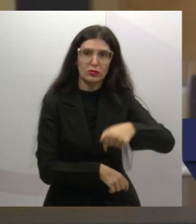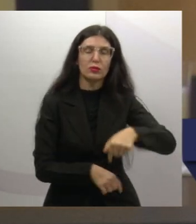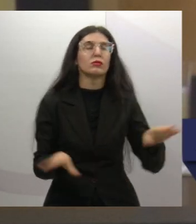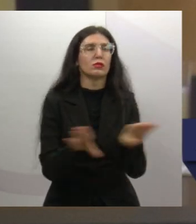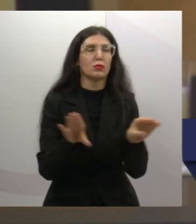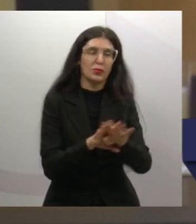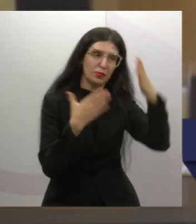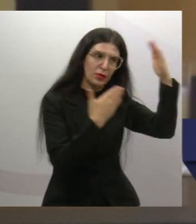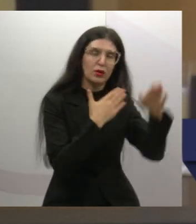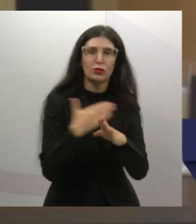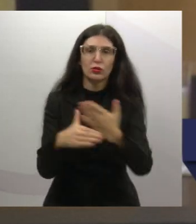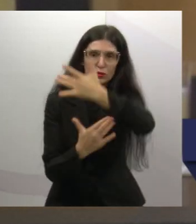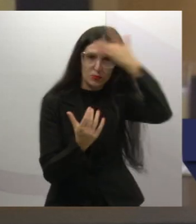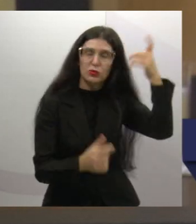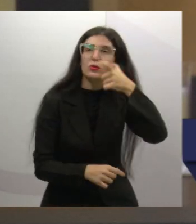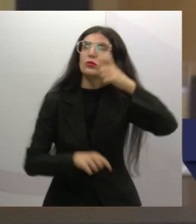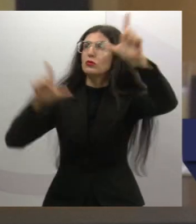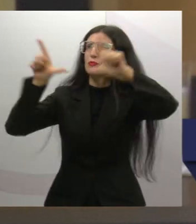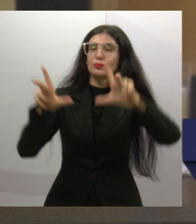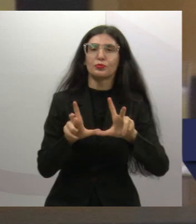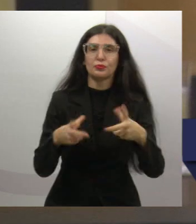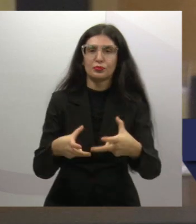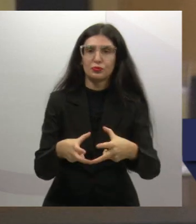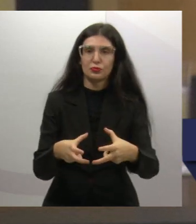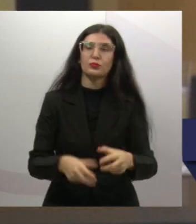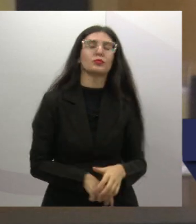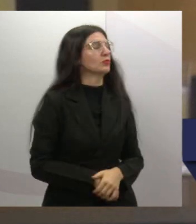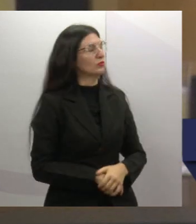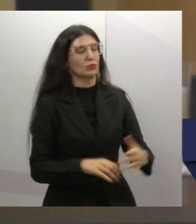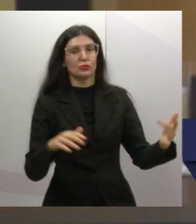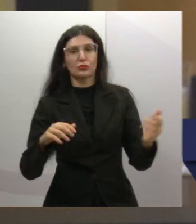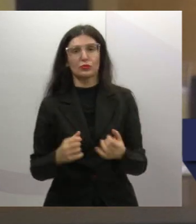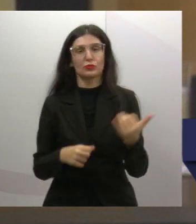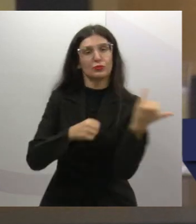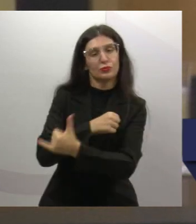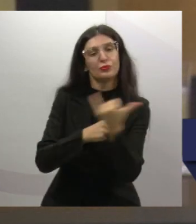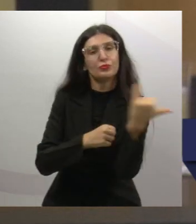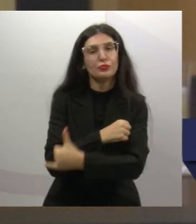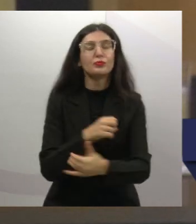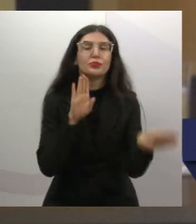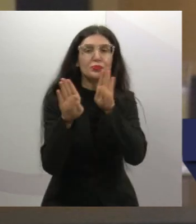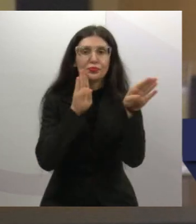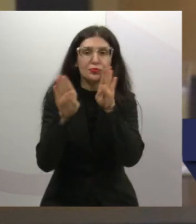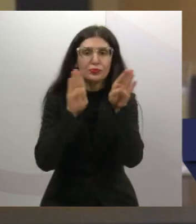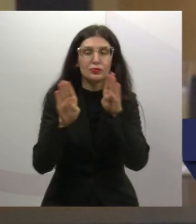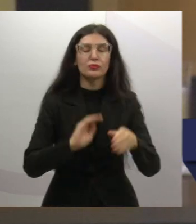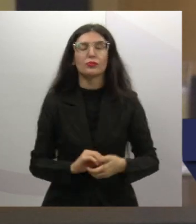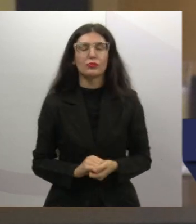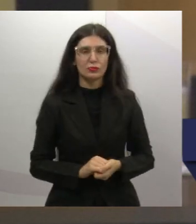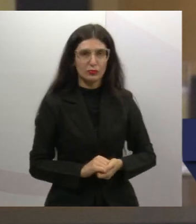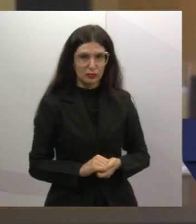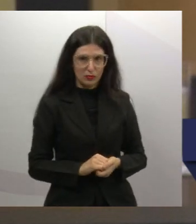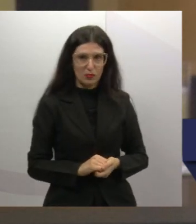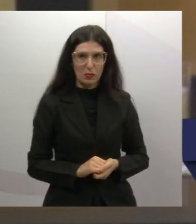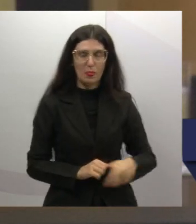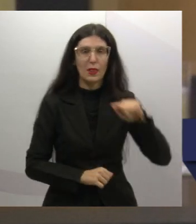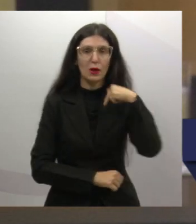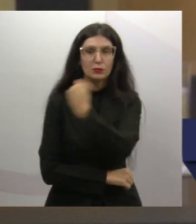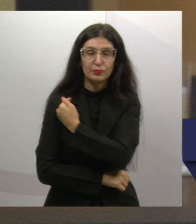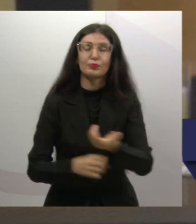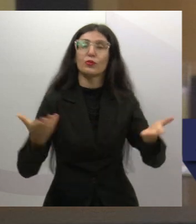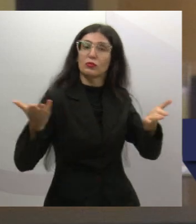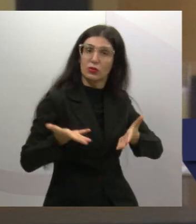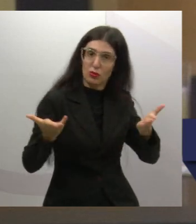todo o público que assiste à TV Câmara pelos canais do YouTube e Facebook. Nós estamos